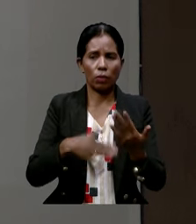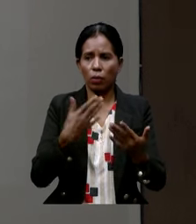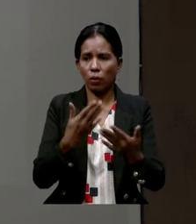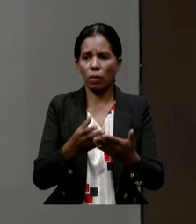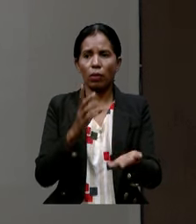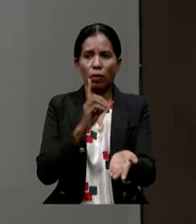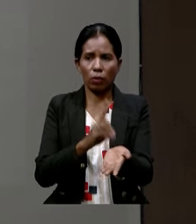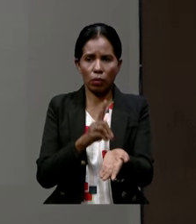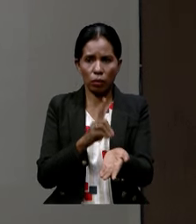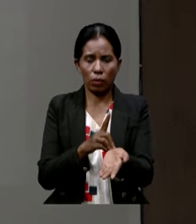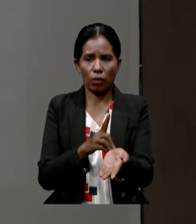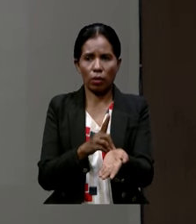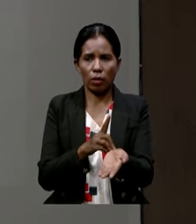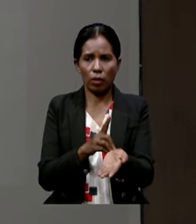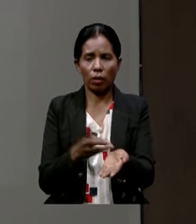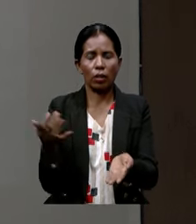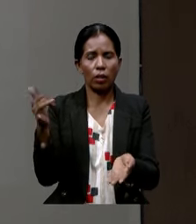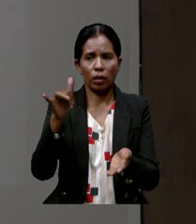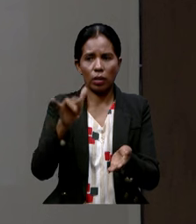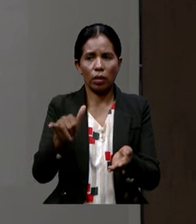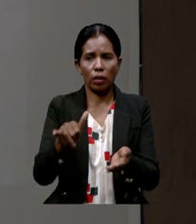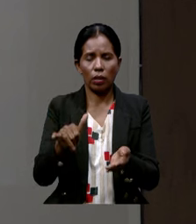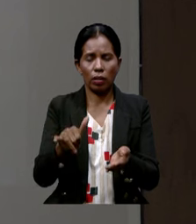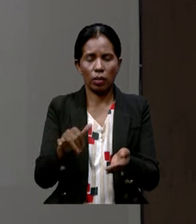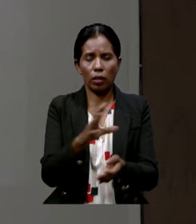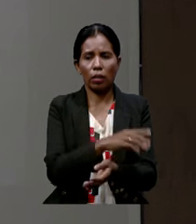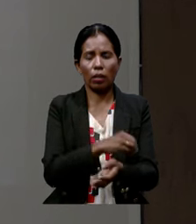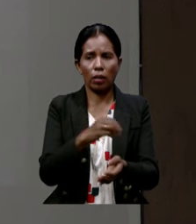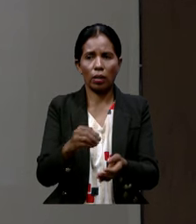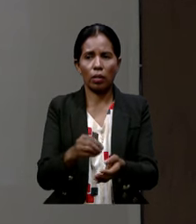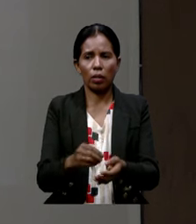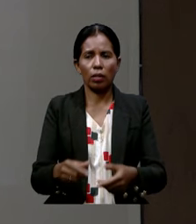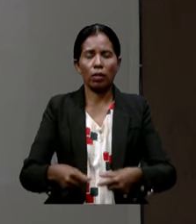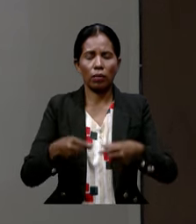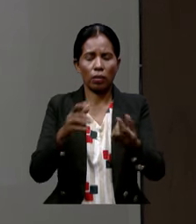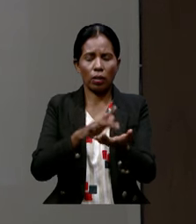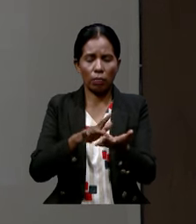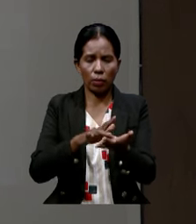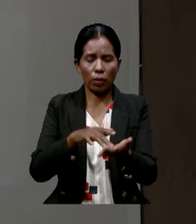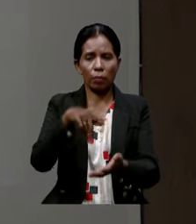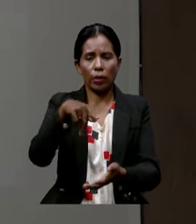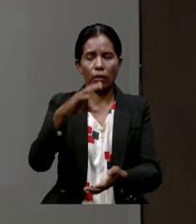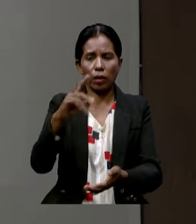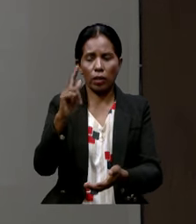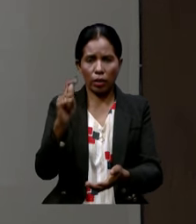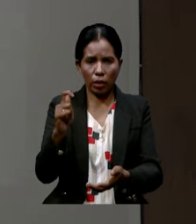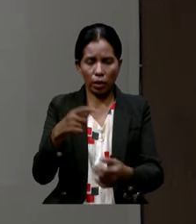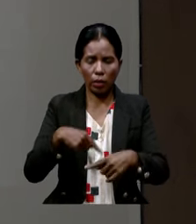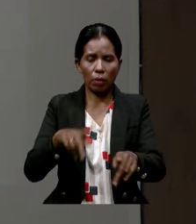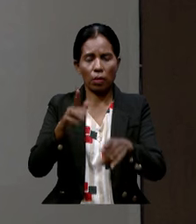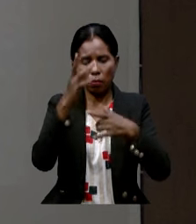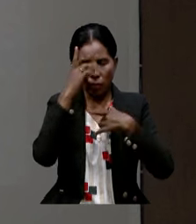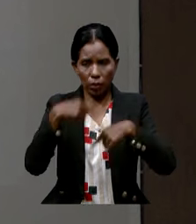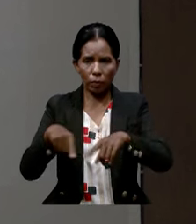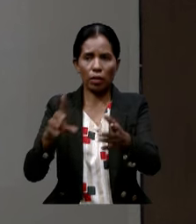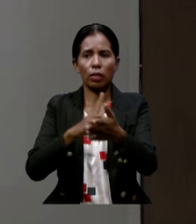doutor, sirnebeke, halo estagiário, sir foret paracetamol, sir aruka paciente fila,